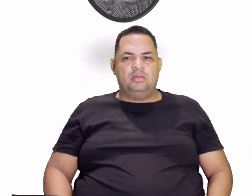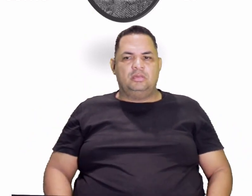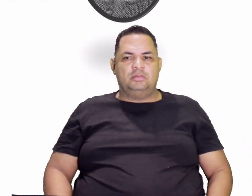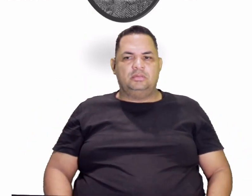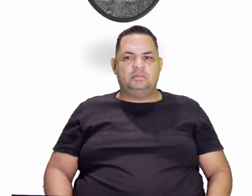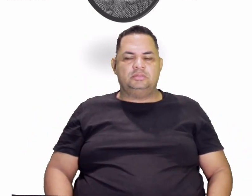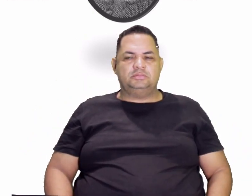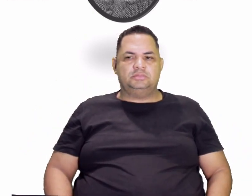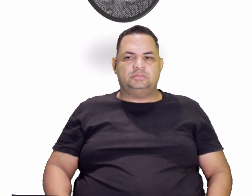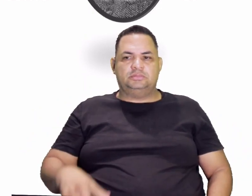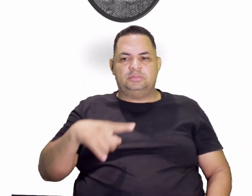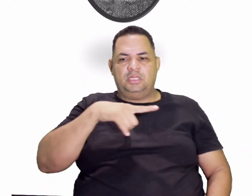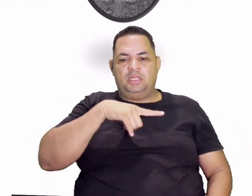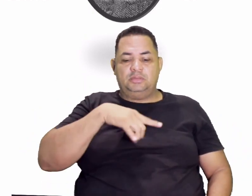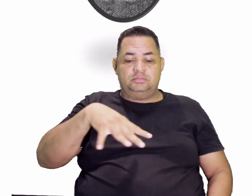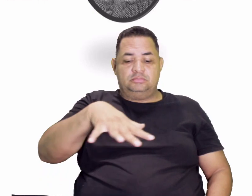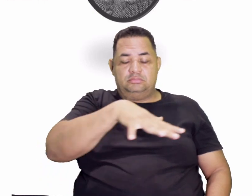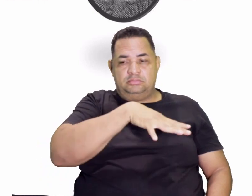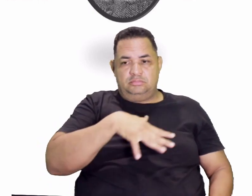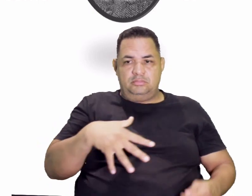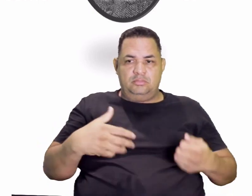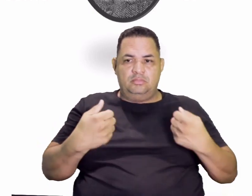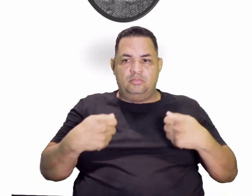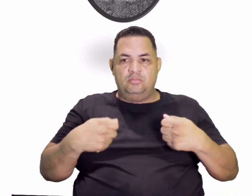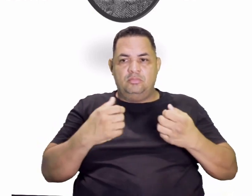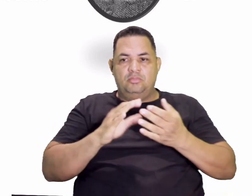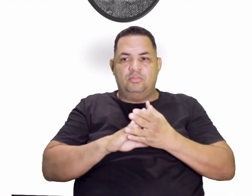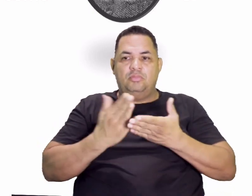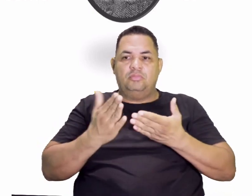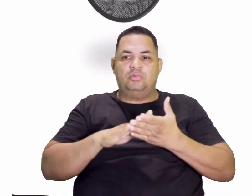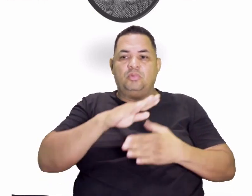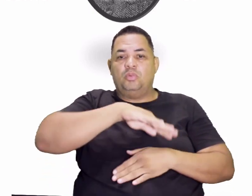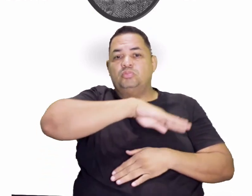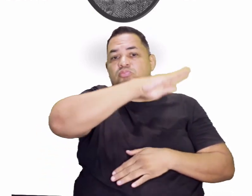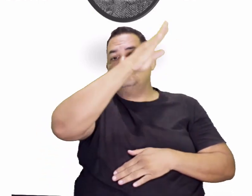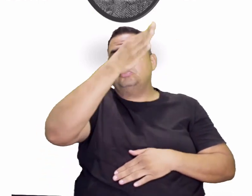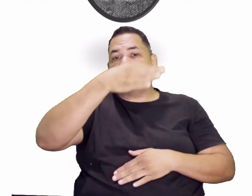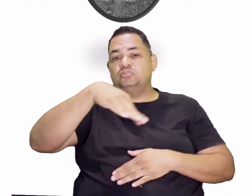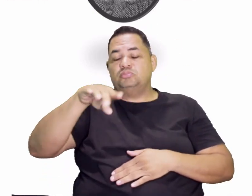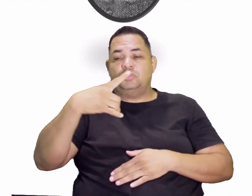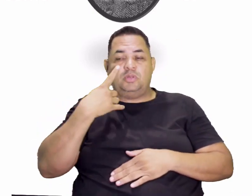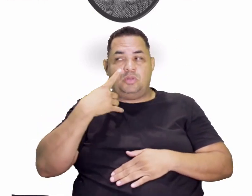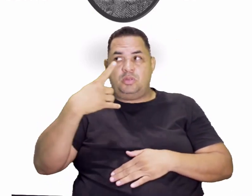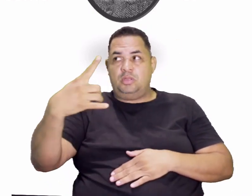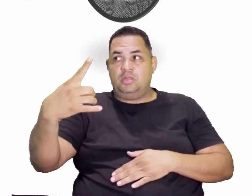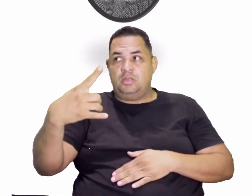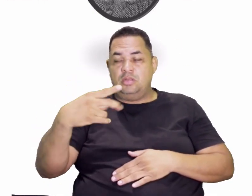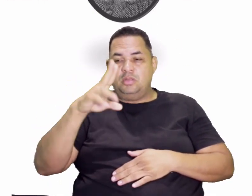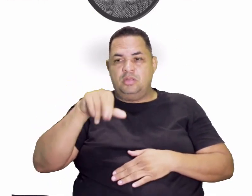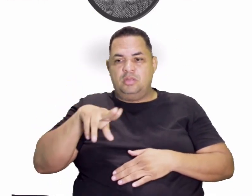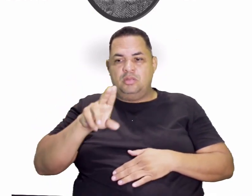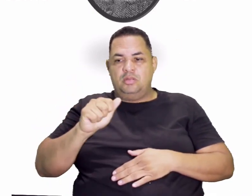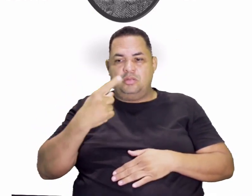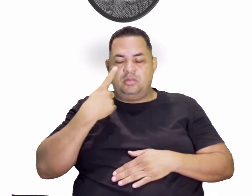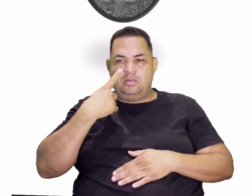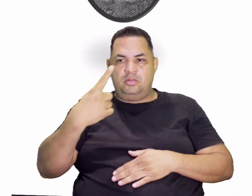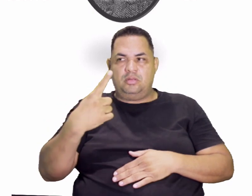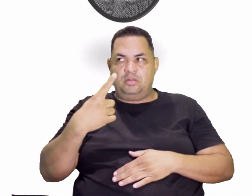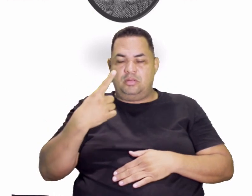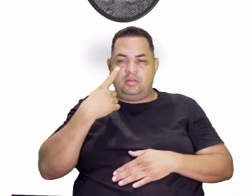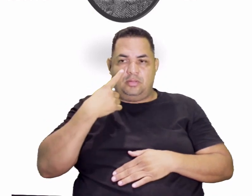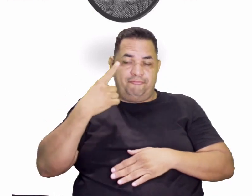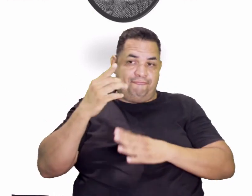espaço na universidade, porque os poderosos foram com ele na montanha e avistaram. Imagine só, né? Você nunca viu aquilo.